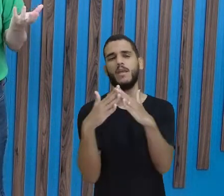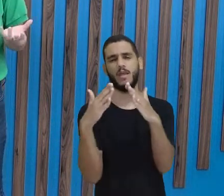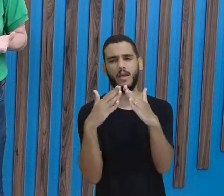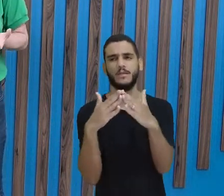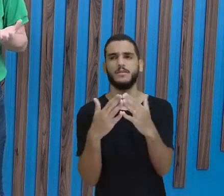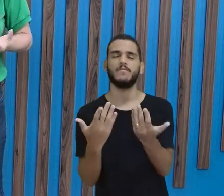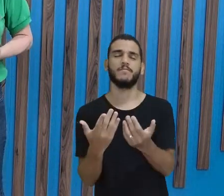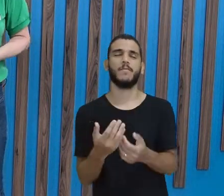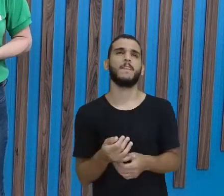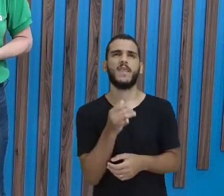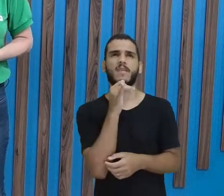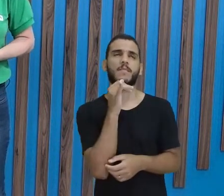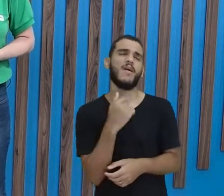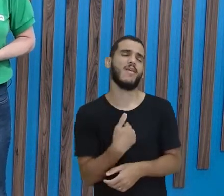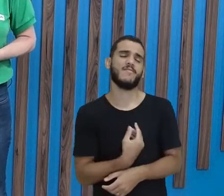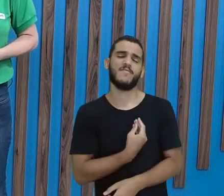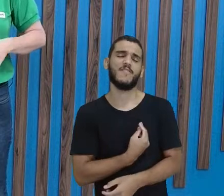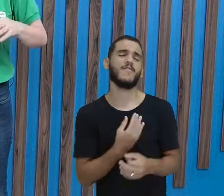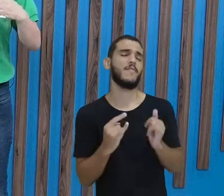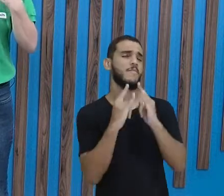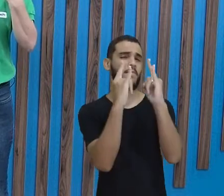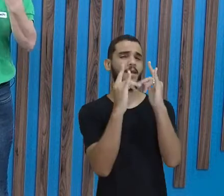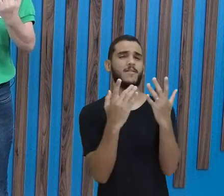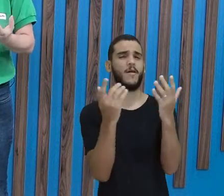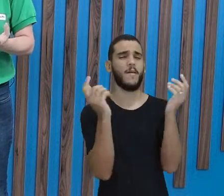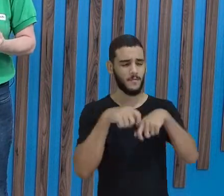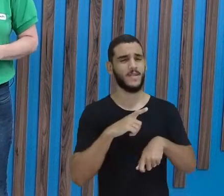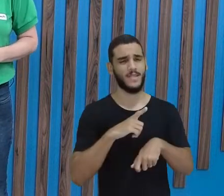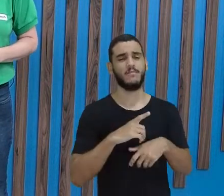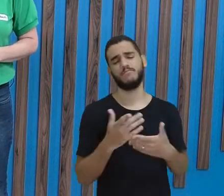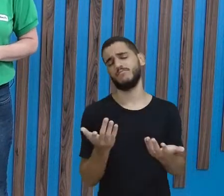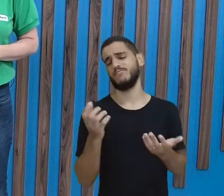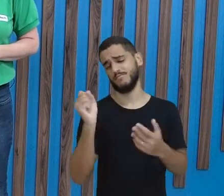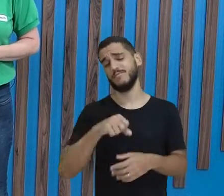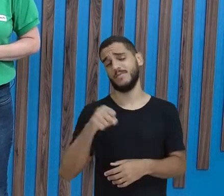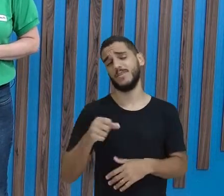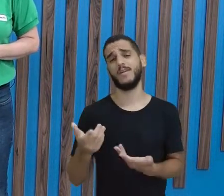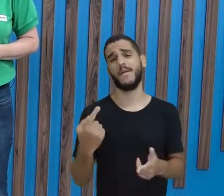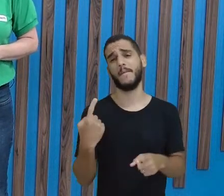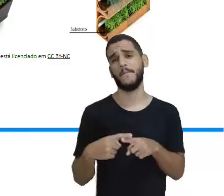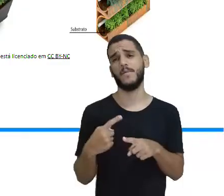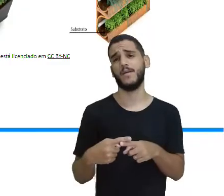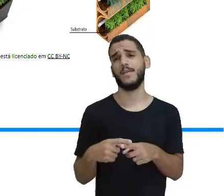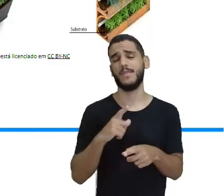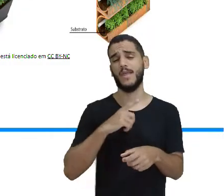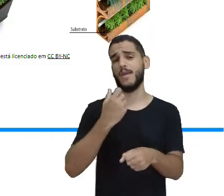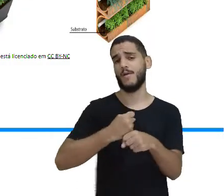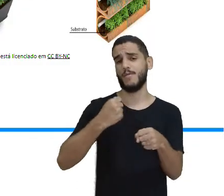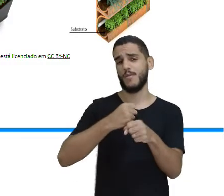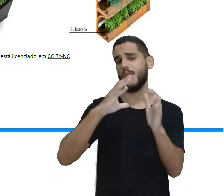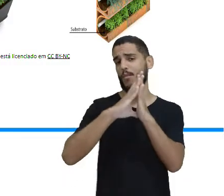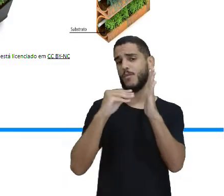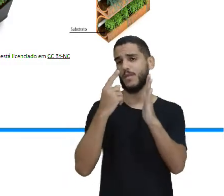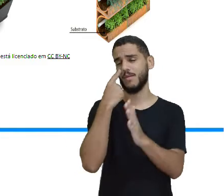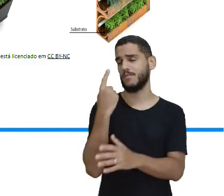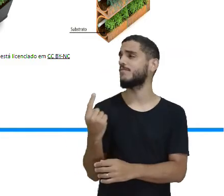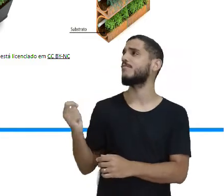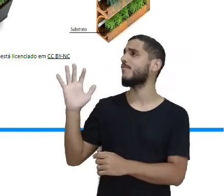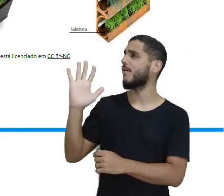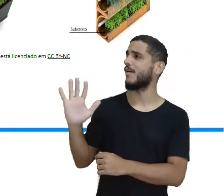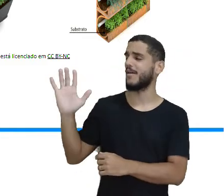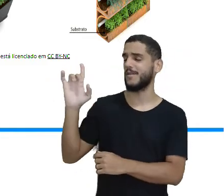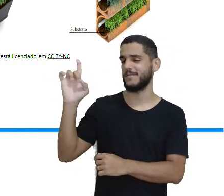moro em prédio, será que eu posso fazer isso? Pode sim. Tem muita gente que faz esse tipo de construção aí que a gente está vendo no slide, por exemplo,